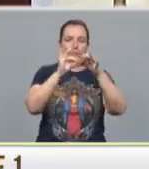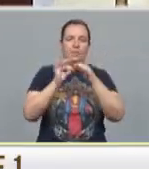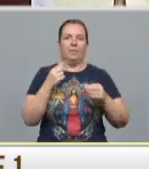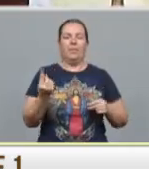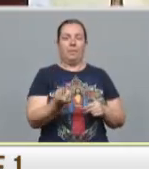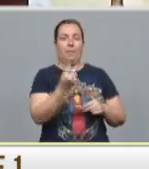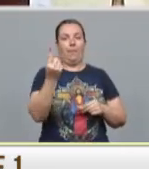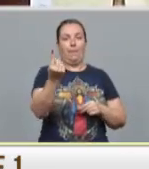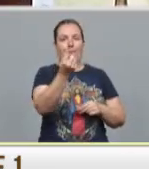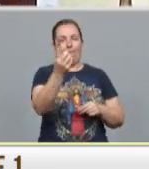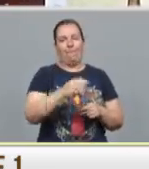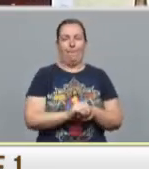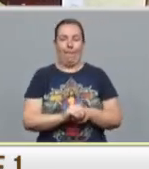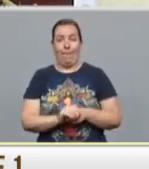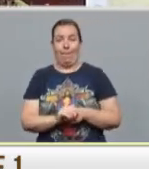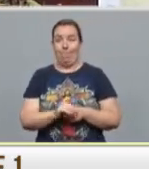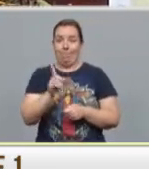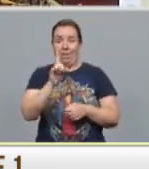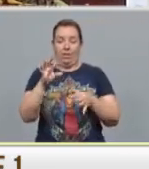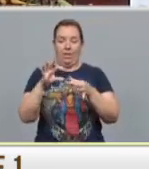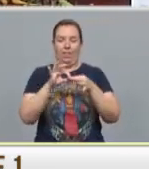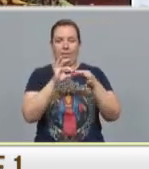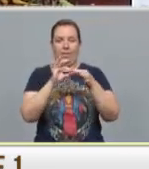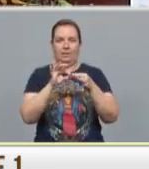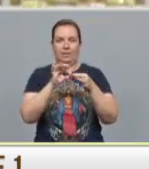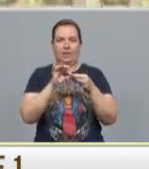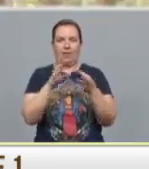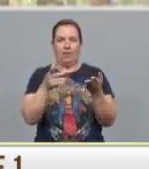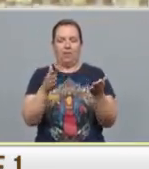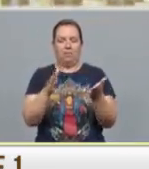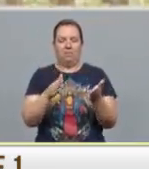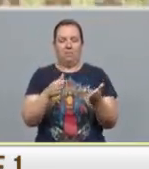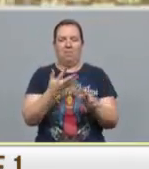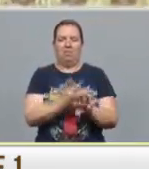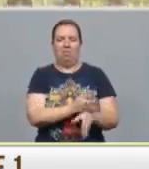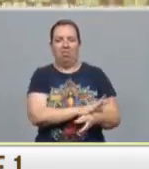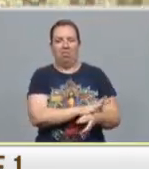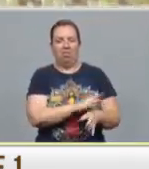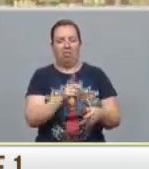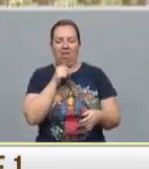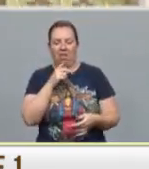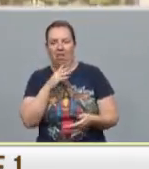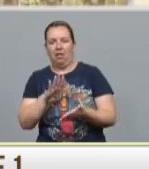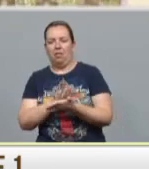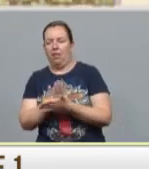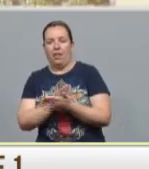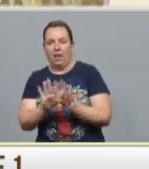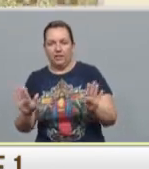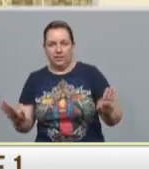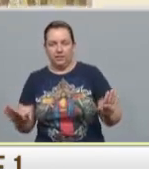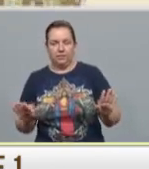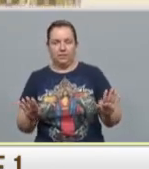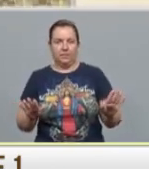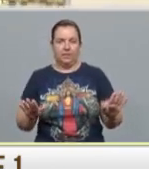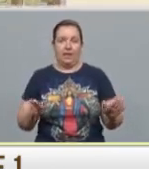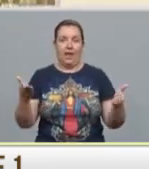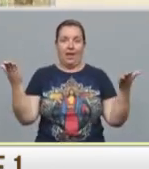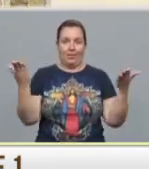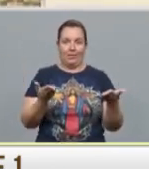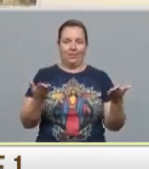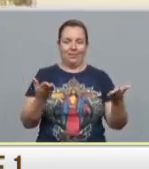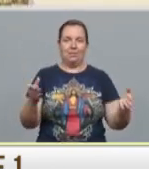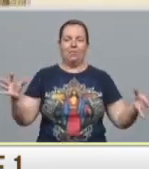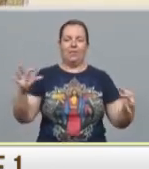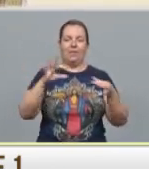eterna, não mais nem aliança na tábua, nem aliança na água, nem aliança